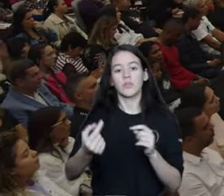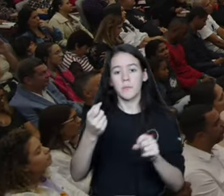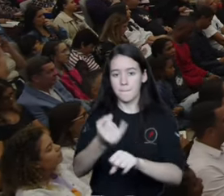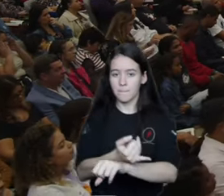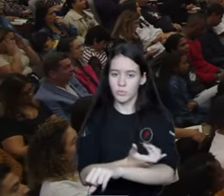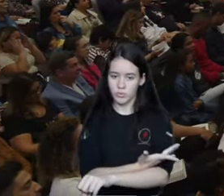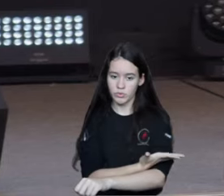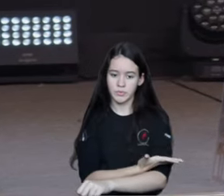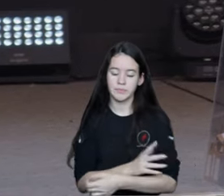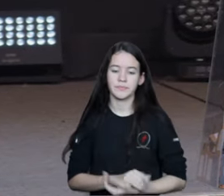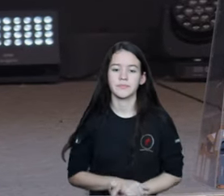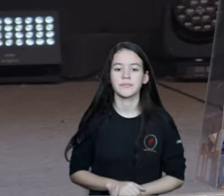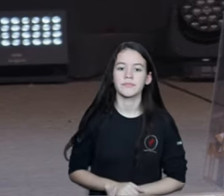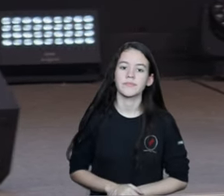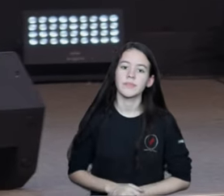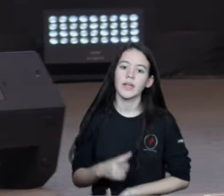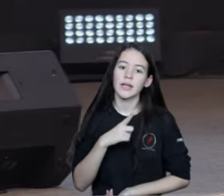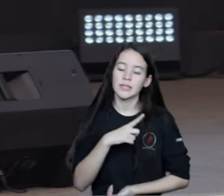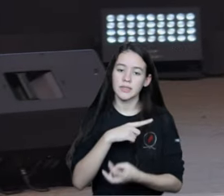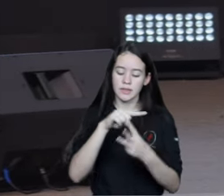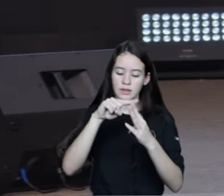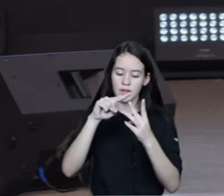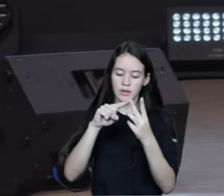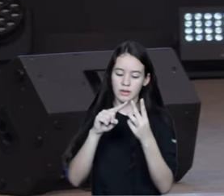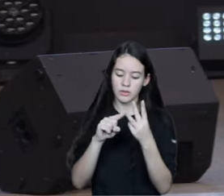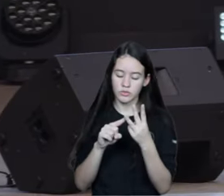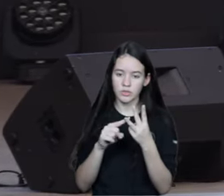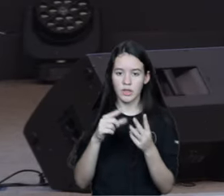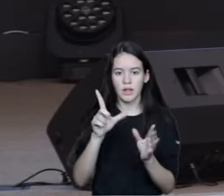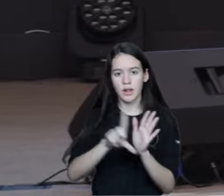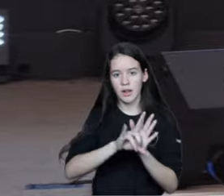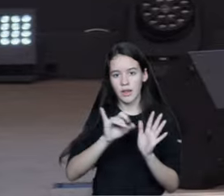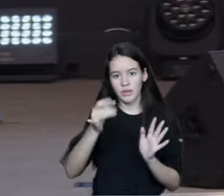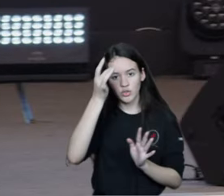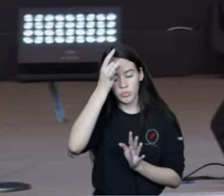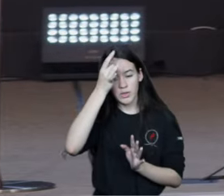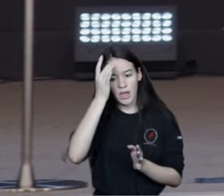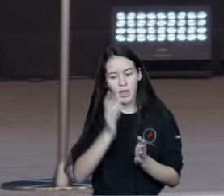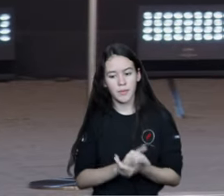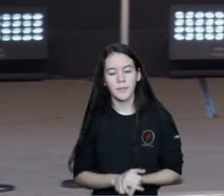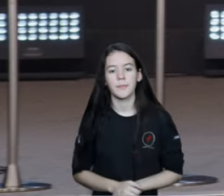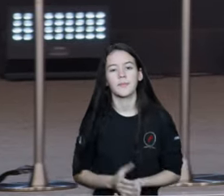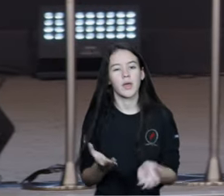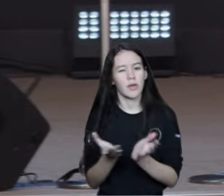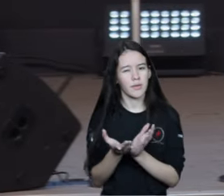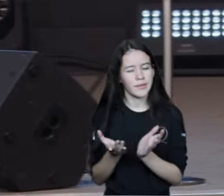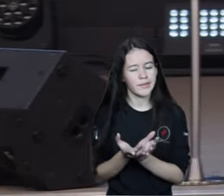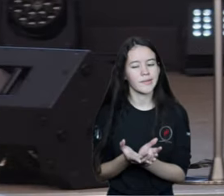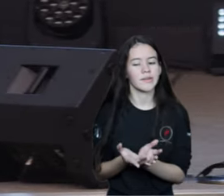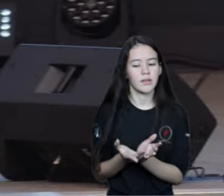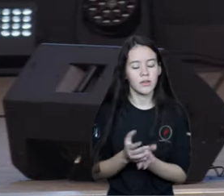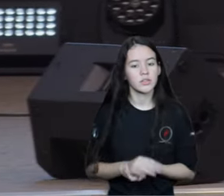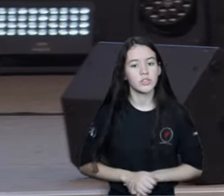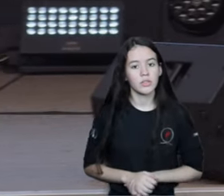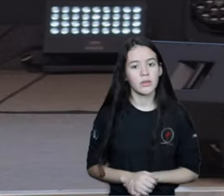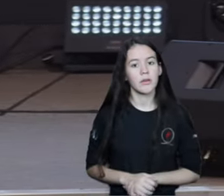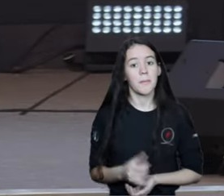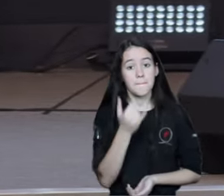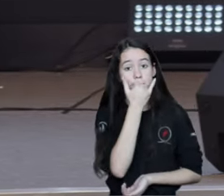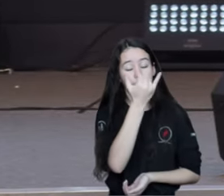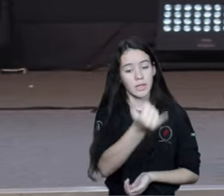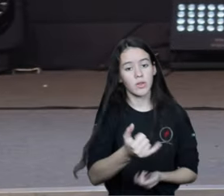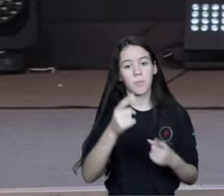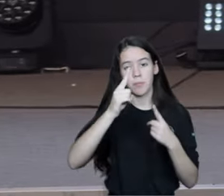emocionais existem três leis espirituais ah Os crentes estão enganados que envolve a questão do perdão